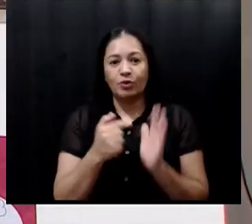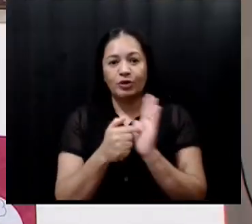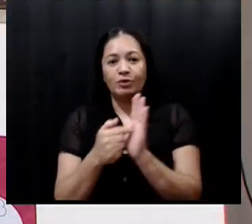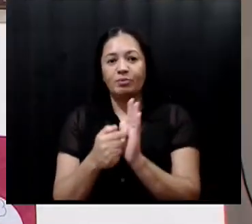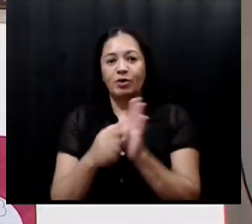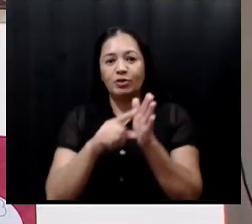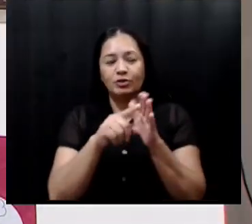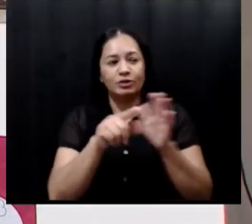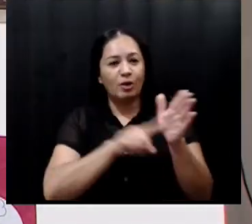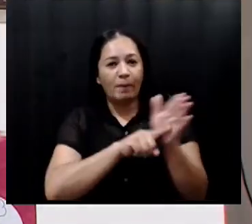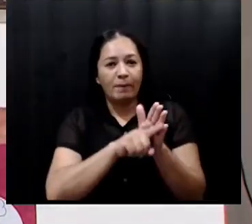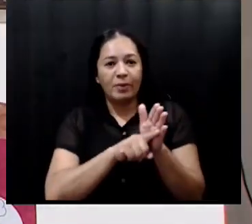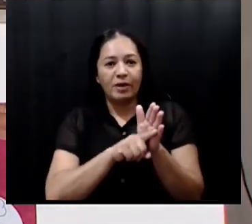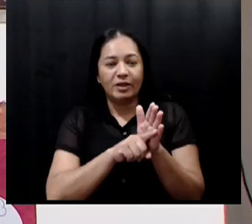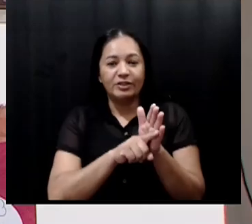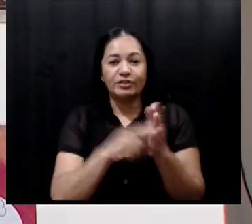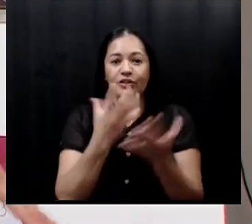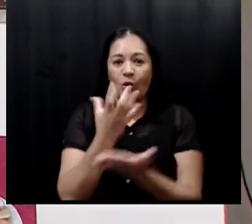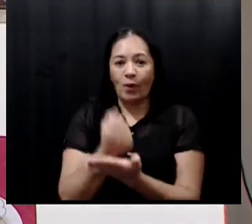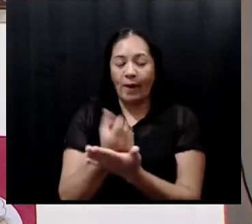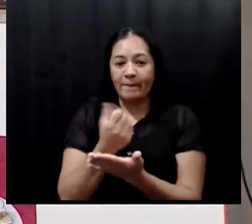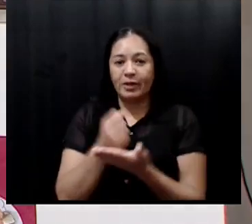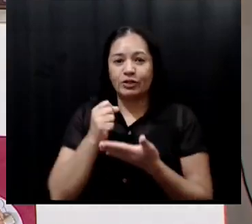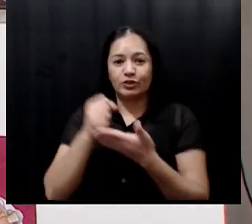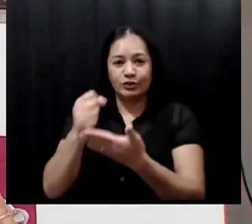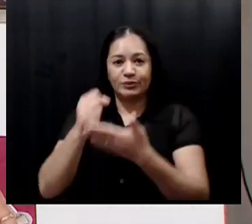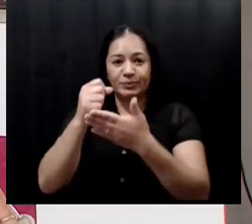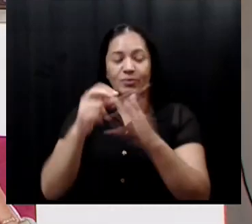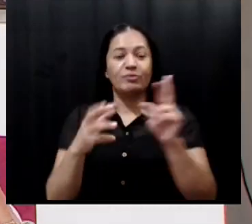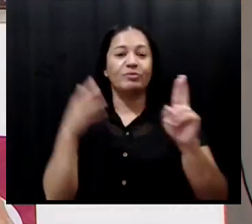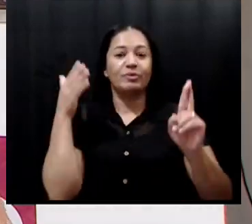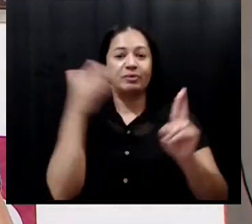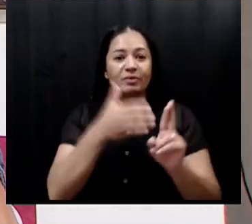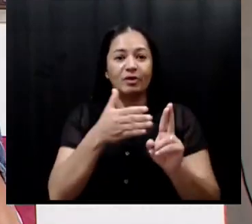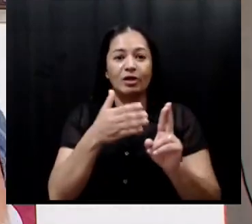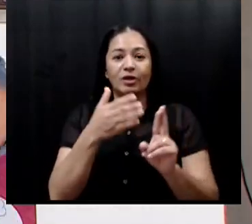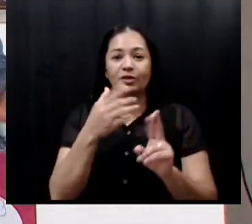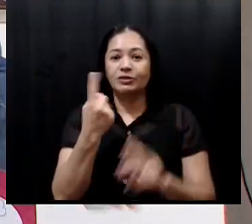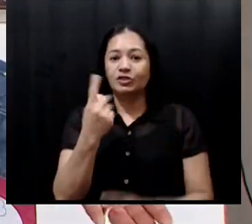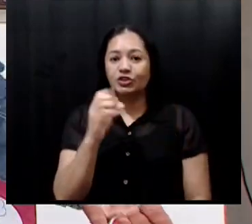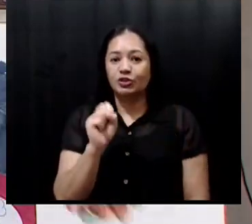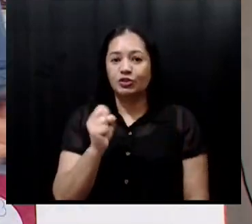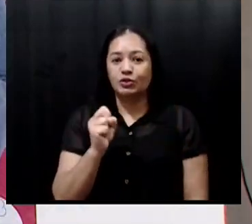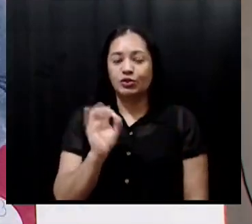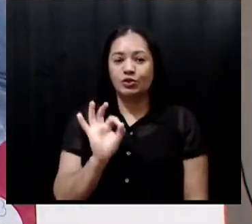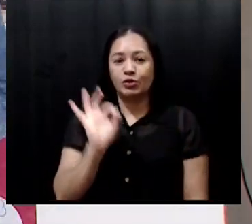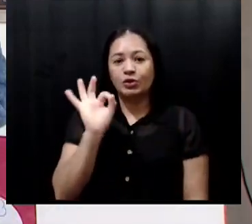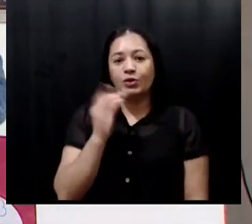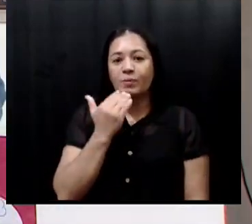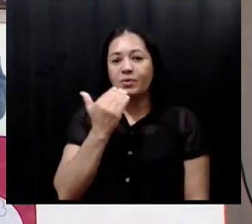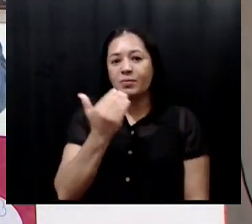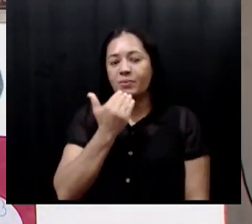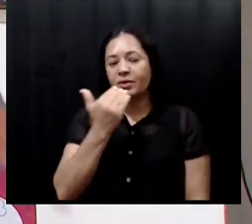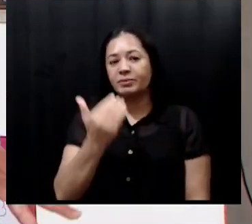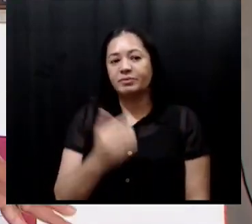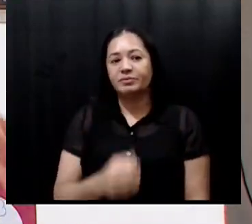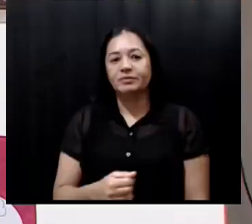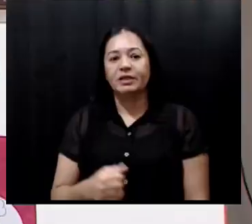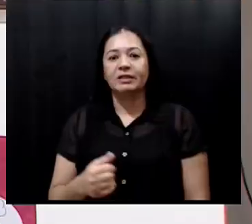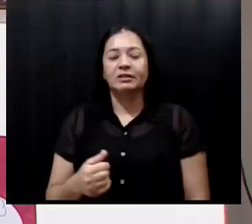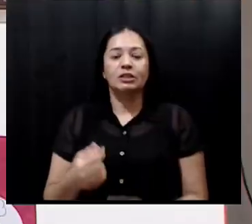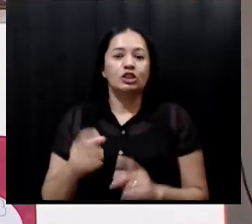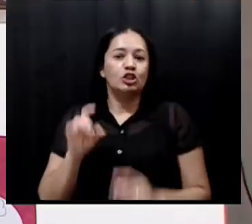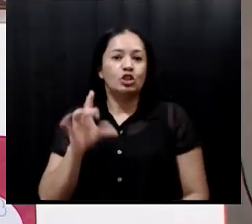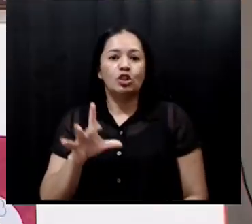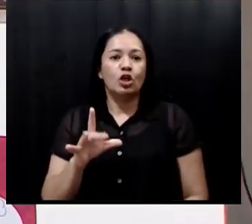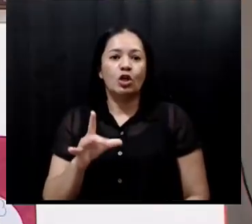por aplicativo. Eles representam 18% dos pedidos, ficando atrás apenas das padarias